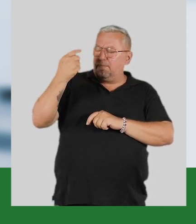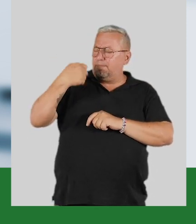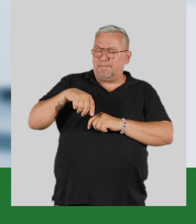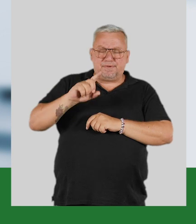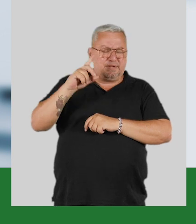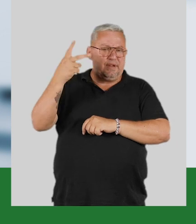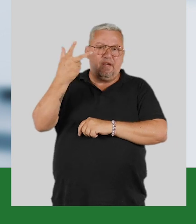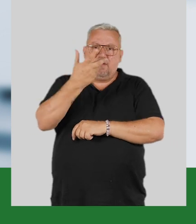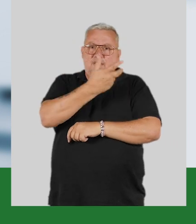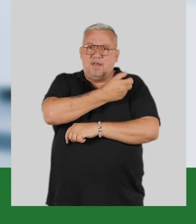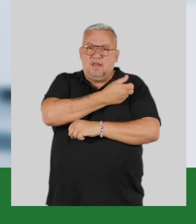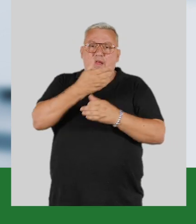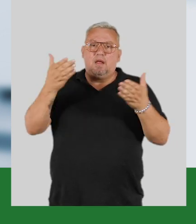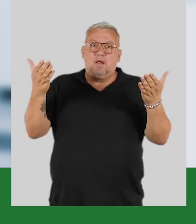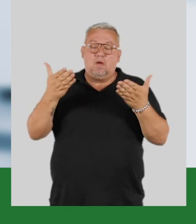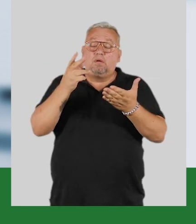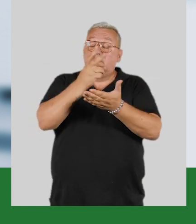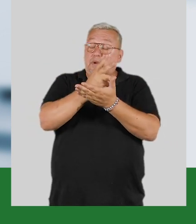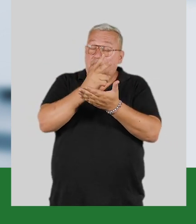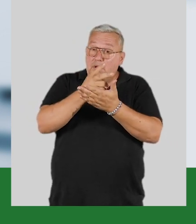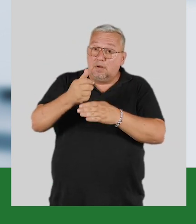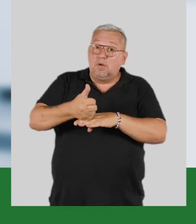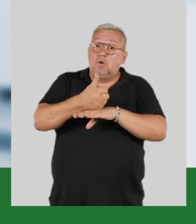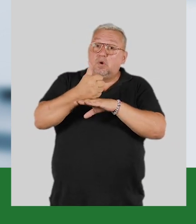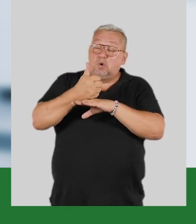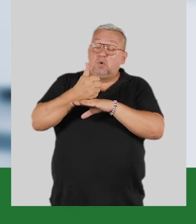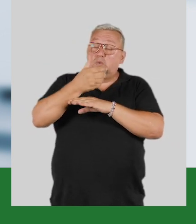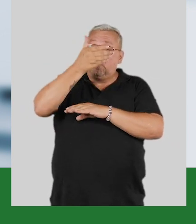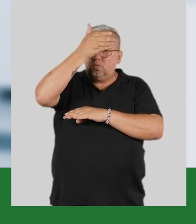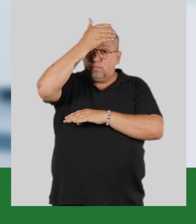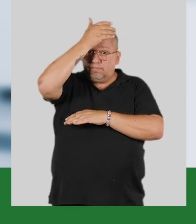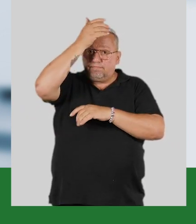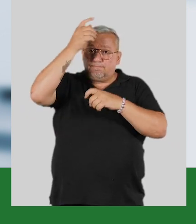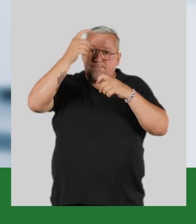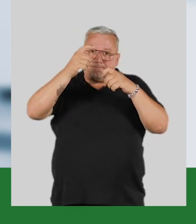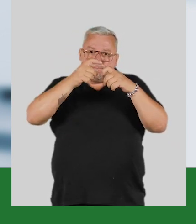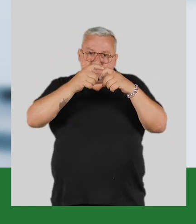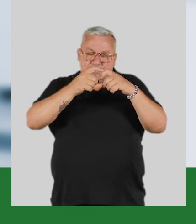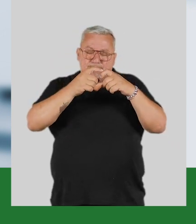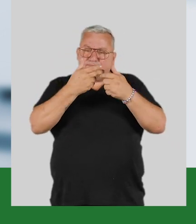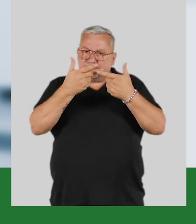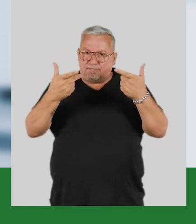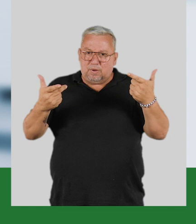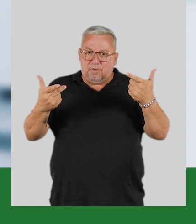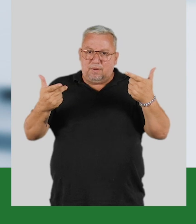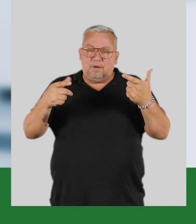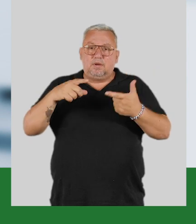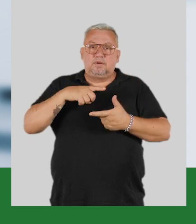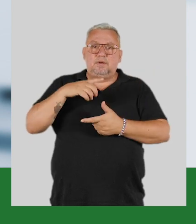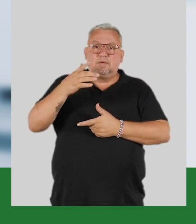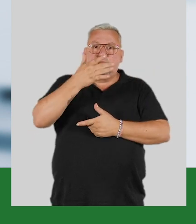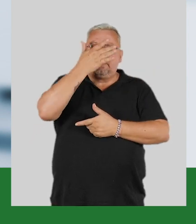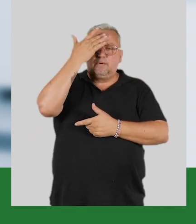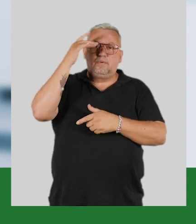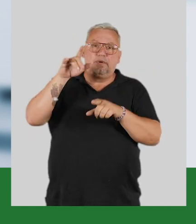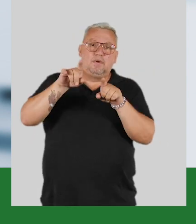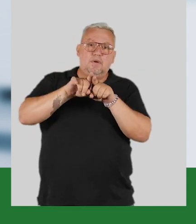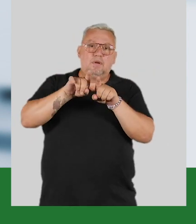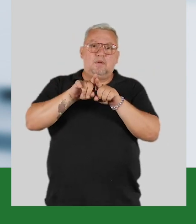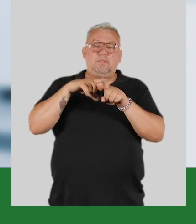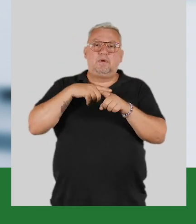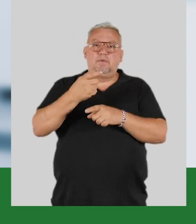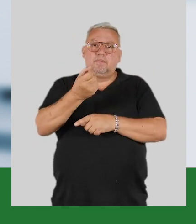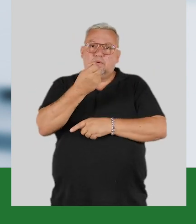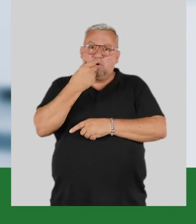se vacinar, mesmo sendo profissional de saúde. Algumas outras situações, existem pessoas que tomam